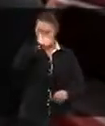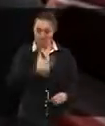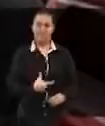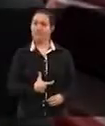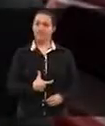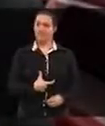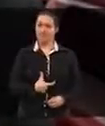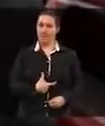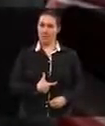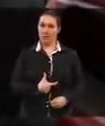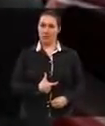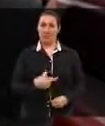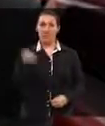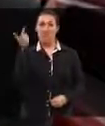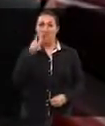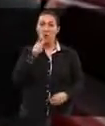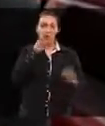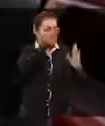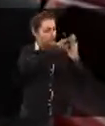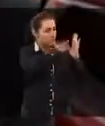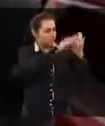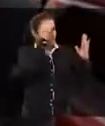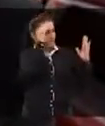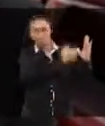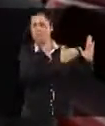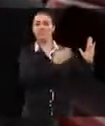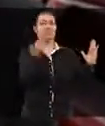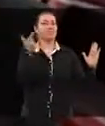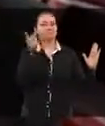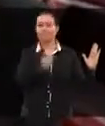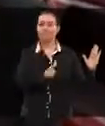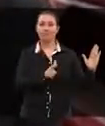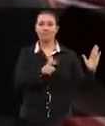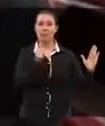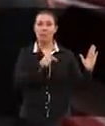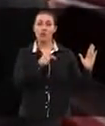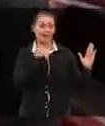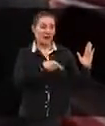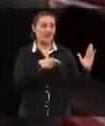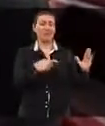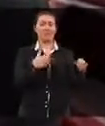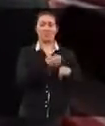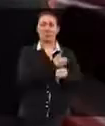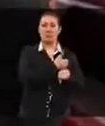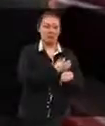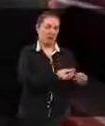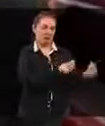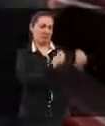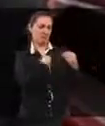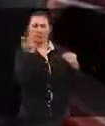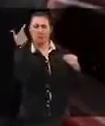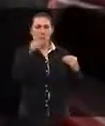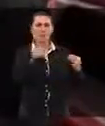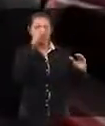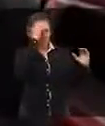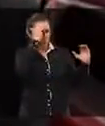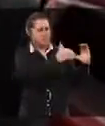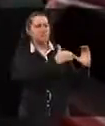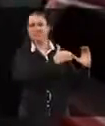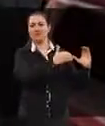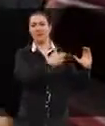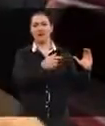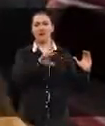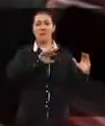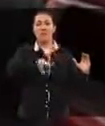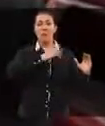né? Porque ele não vai aderir ao plano alimentar, ele vai falar, bah, esse plano que essa minha Nutri passou, eu não vou conseguir